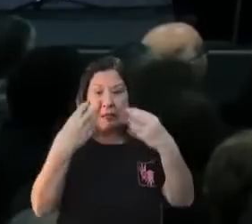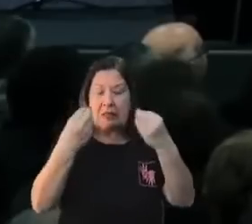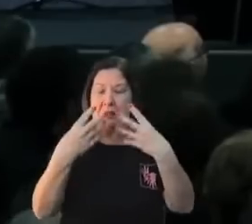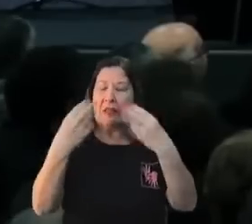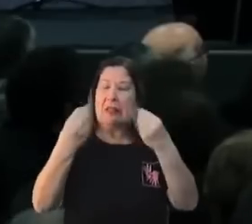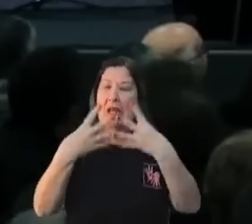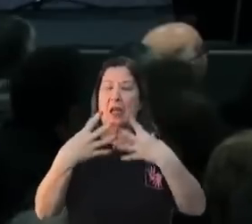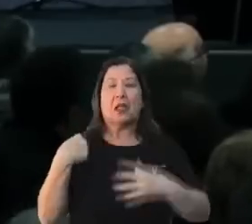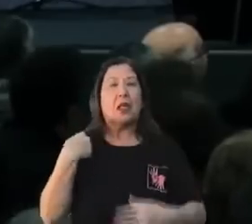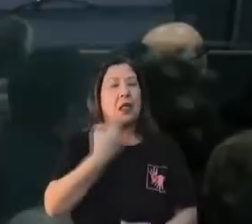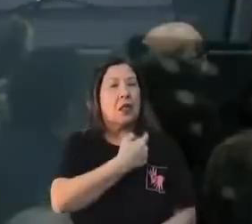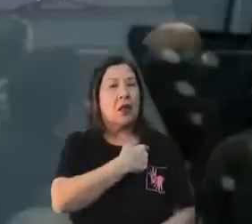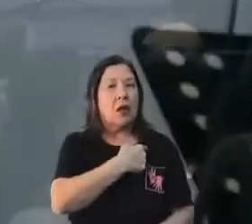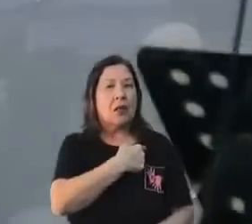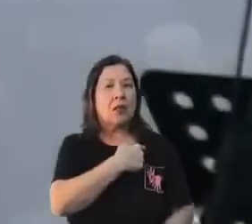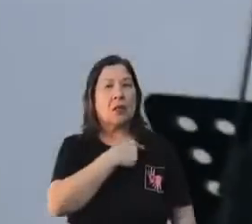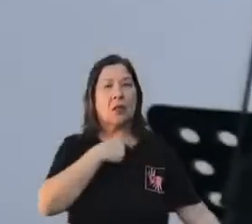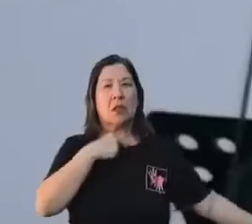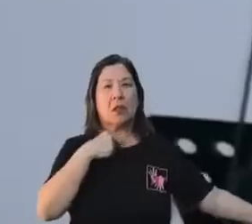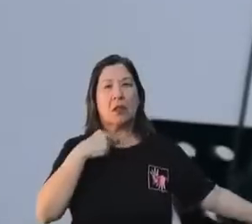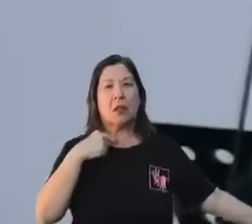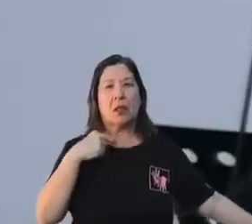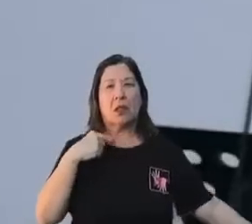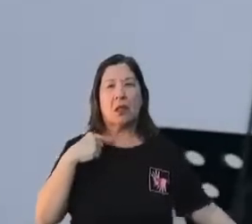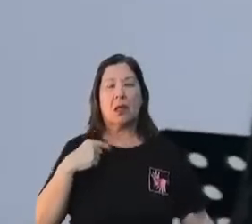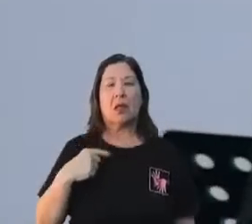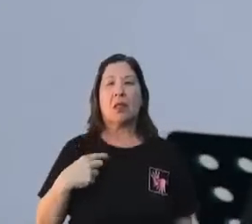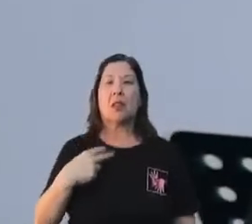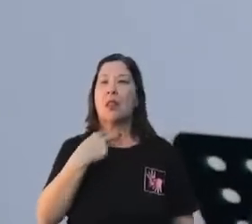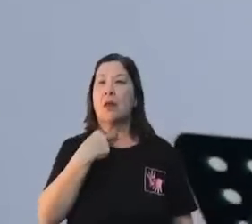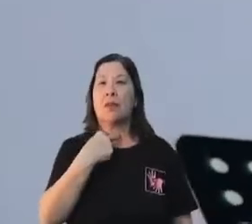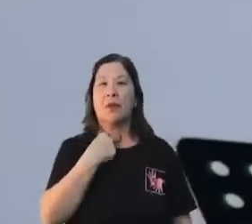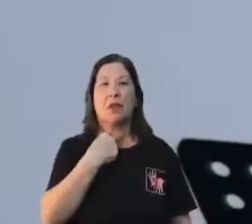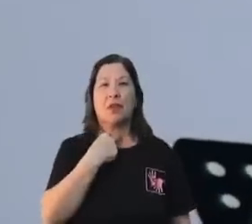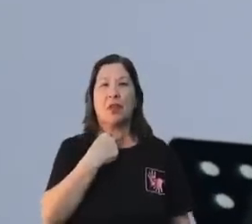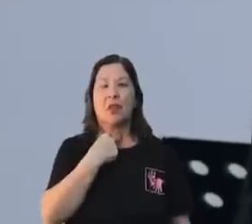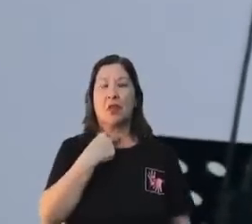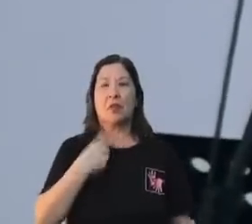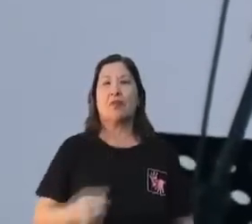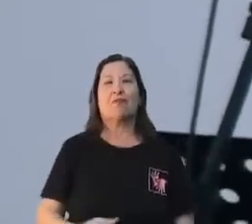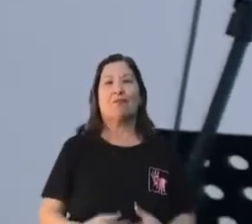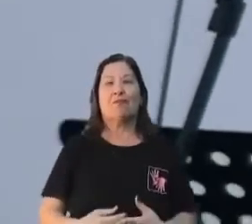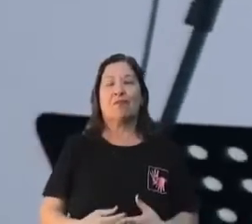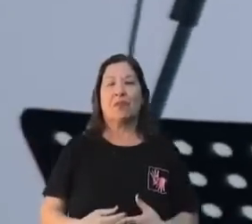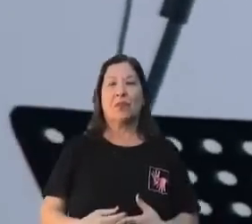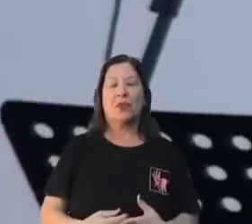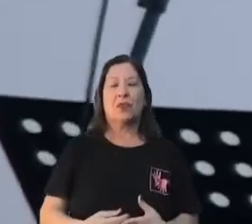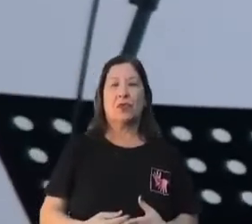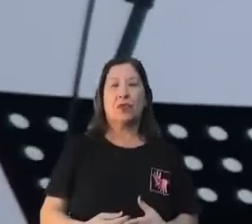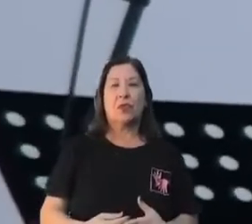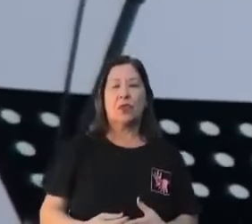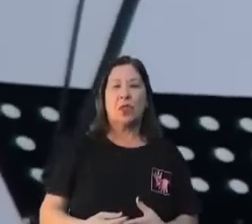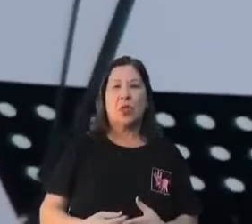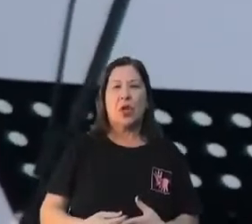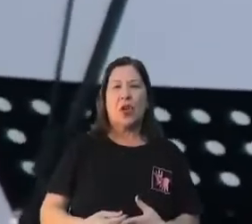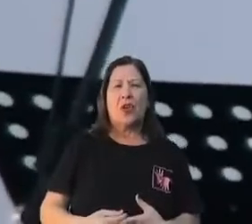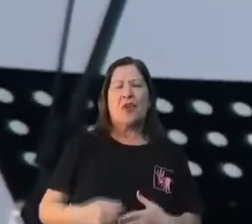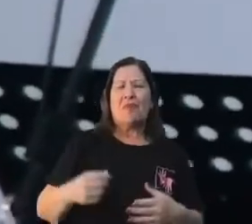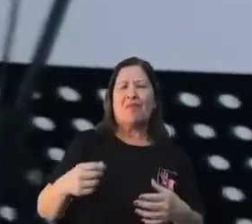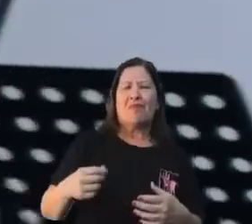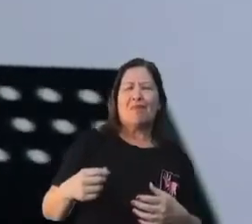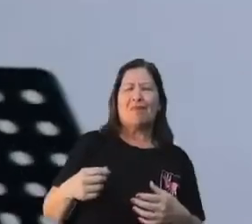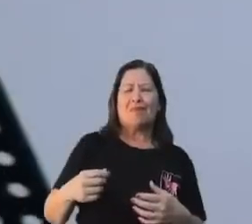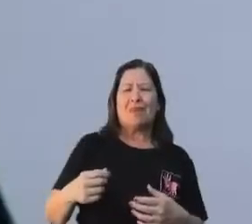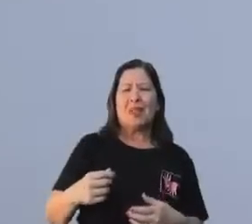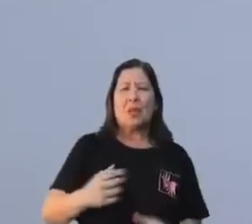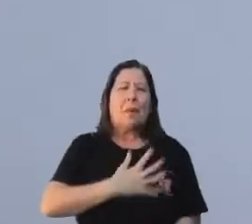pessoas, porque rótulos ficam, mesmo quando eles não são mais necessários. O preso está